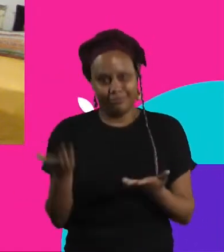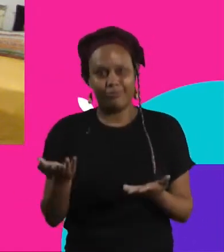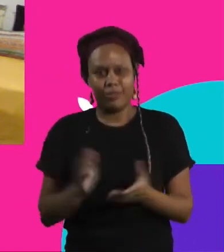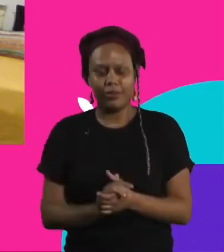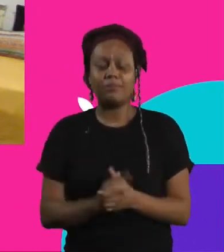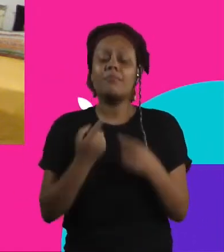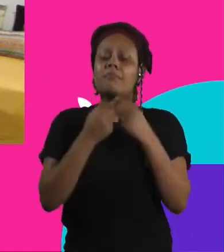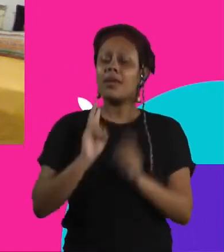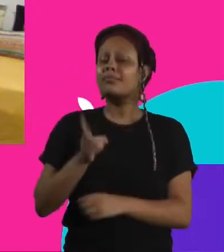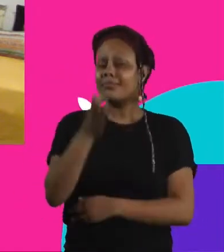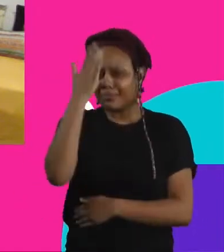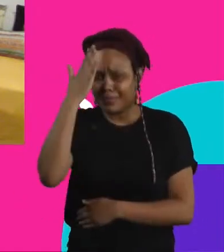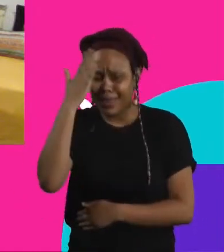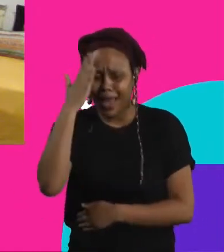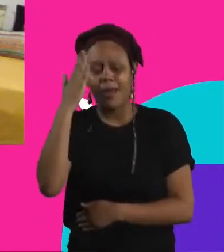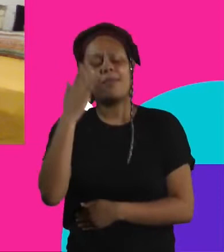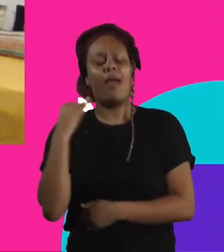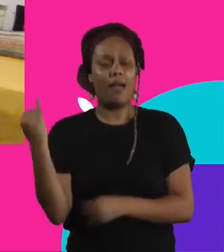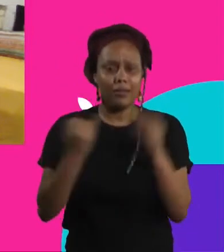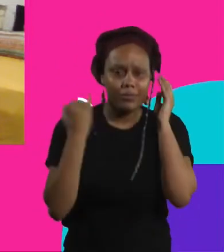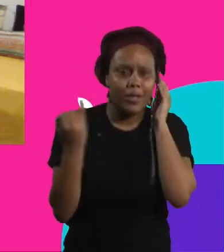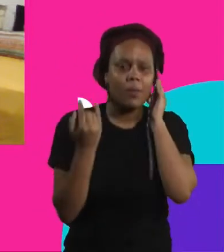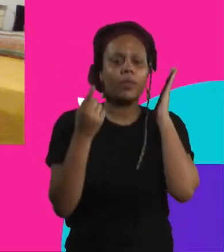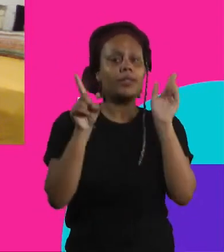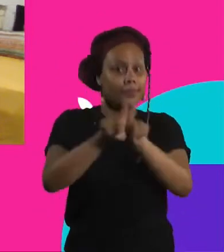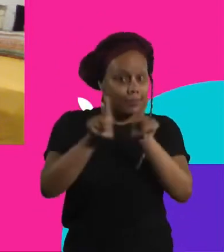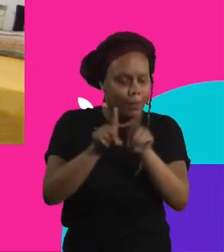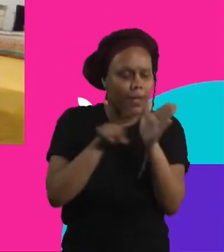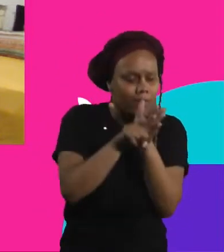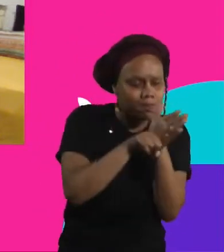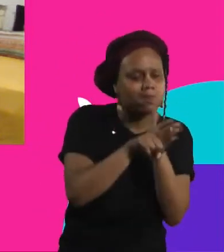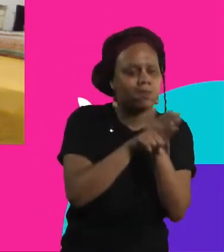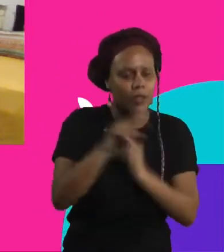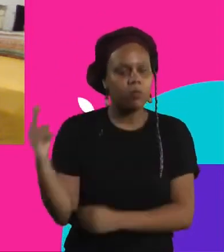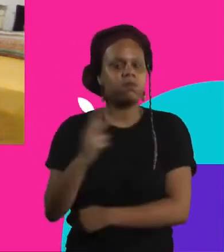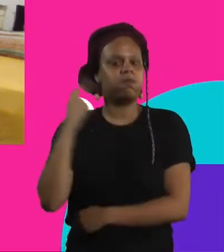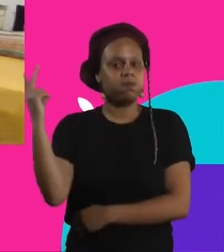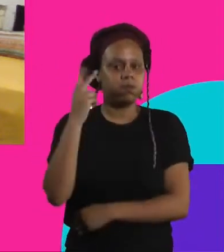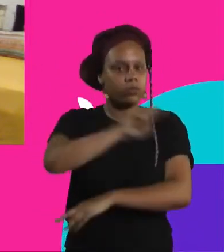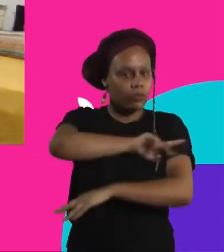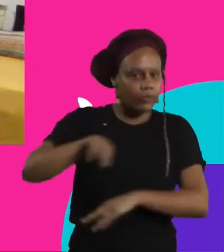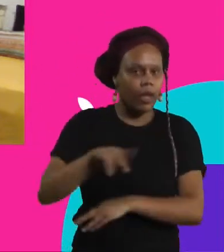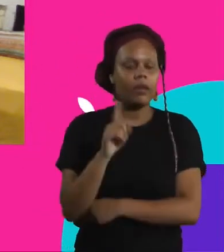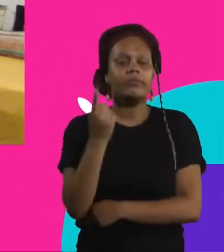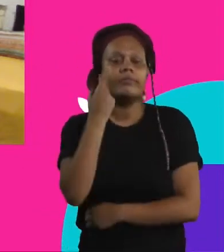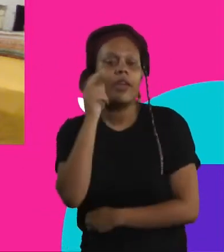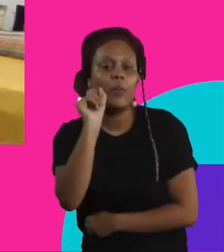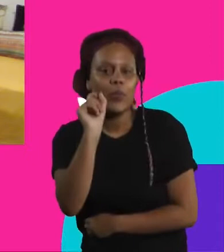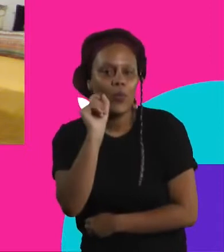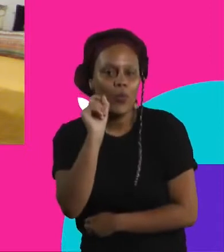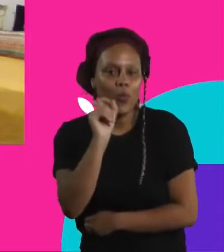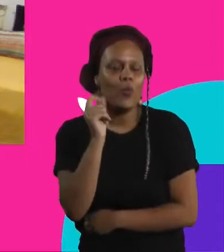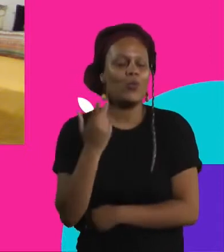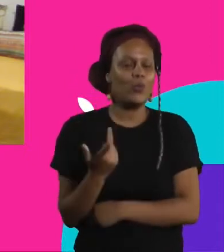dessas pesquisas e sabendo da importância, né, da valorização da diversidade, a gente ainda vê a agulha se